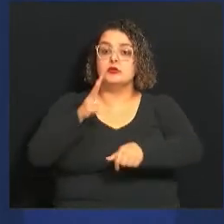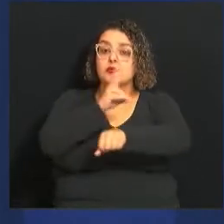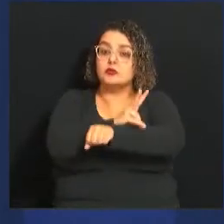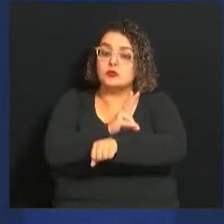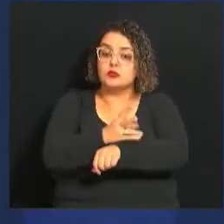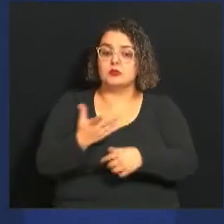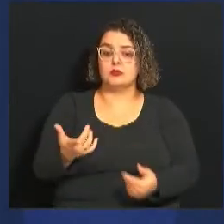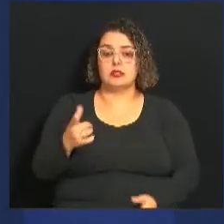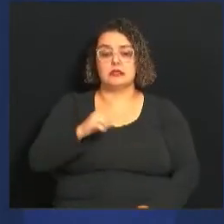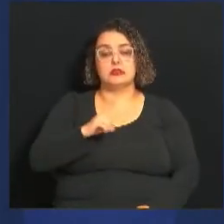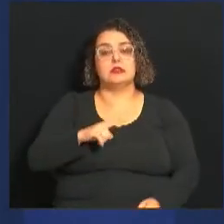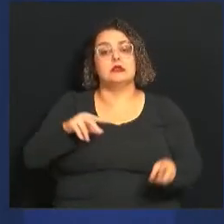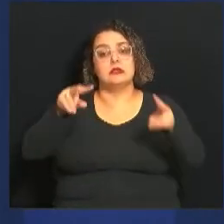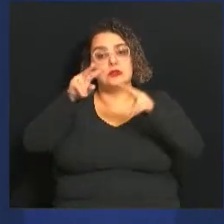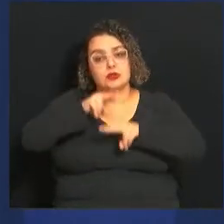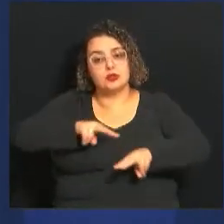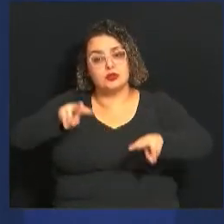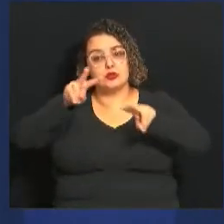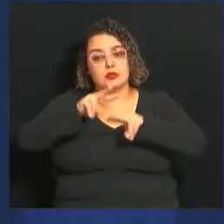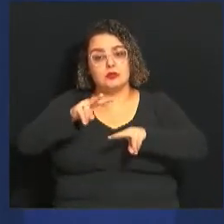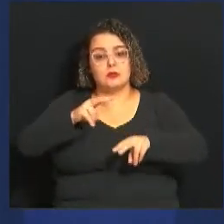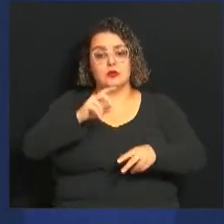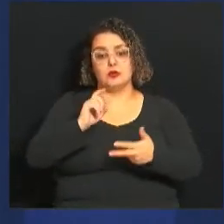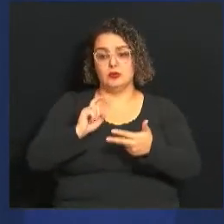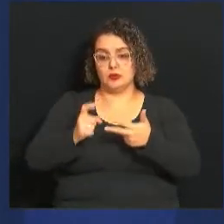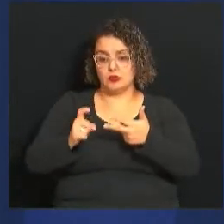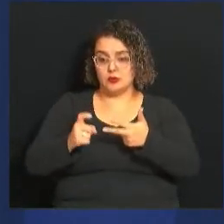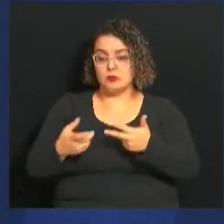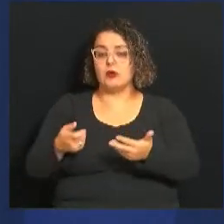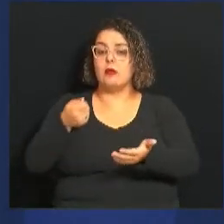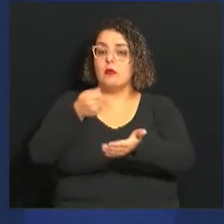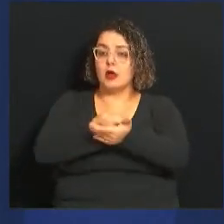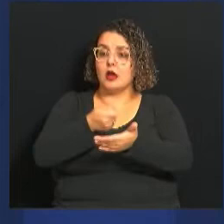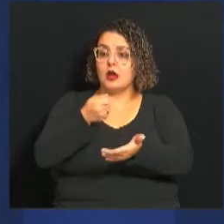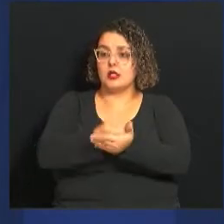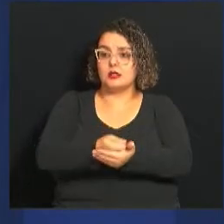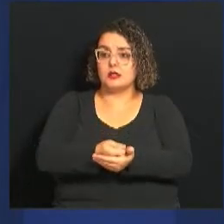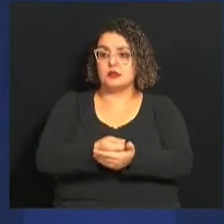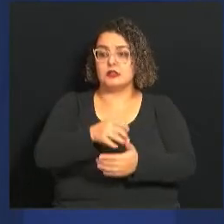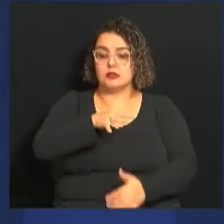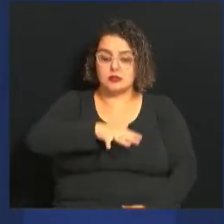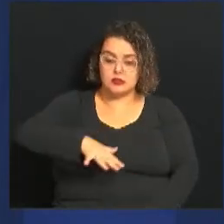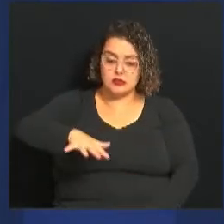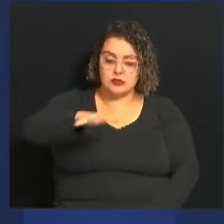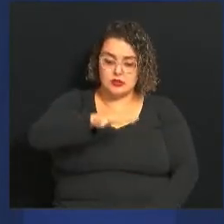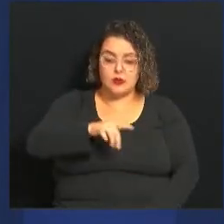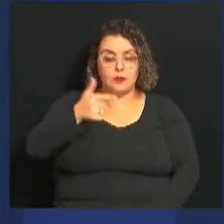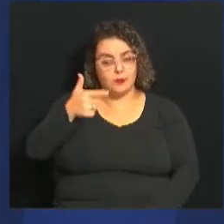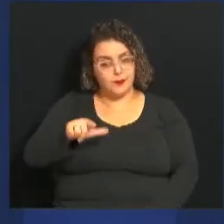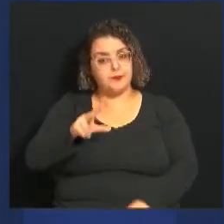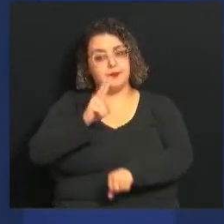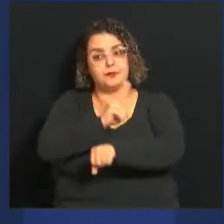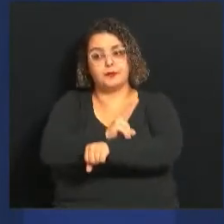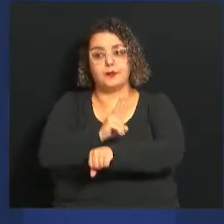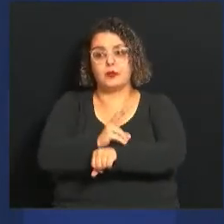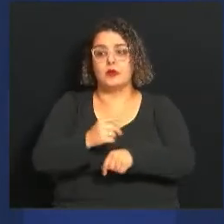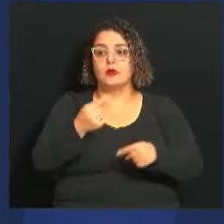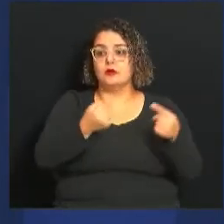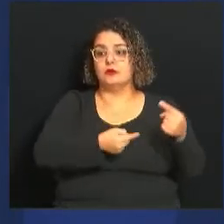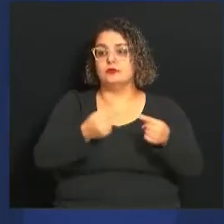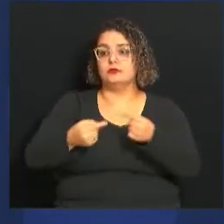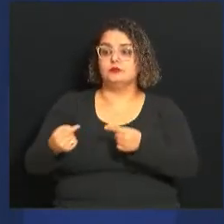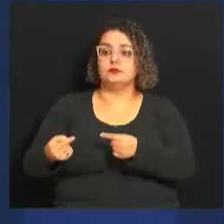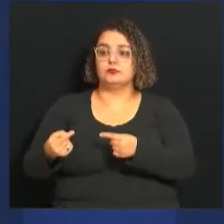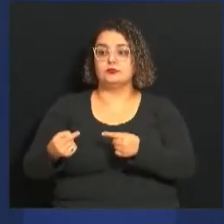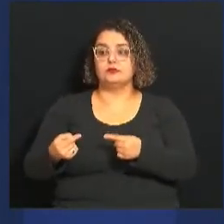ter esse olhar, né, do executivo para garantir que essas áreas permaneçam protegidas. Enfim, então a gente discutiu muito